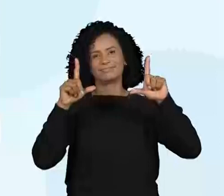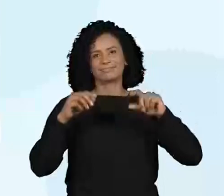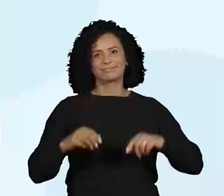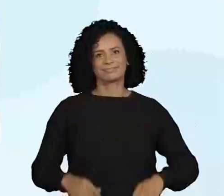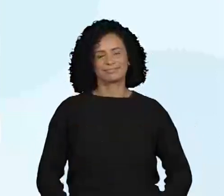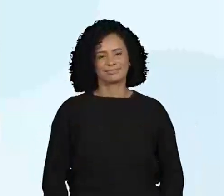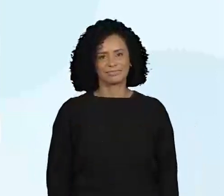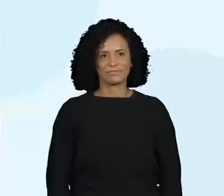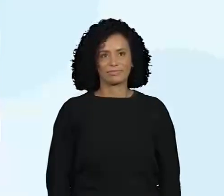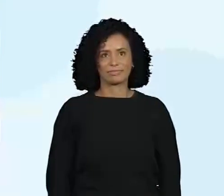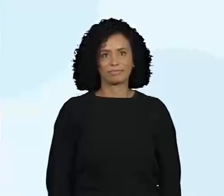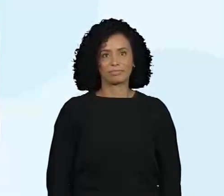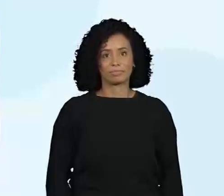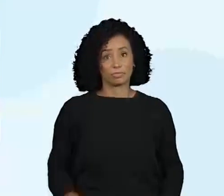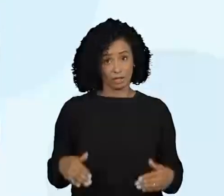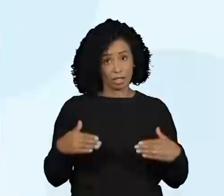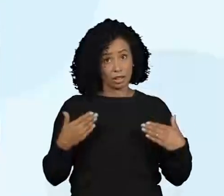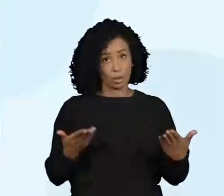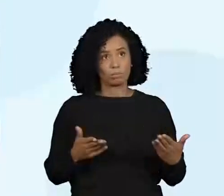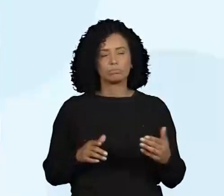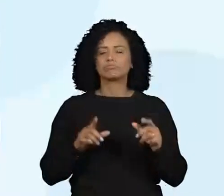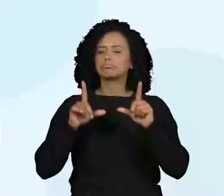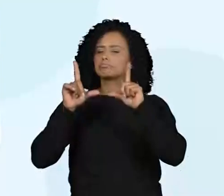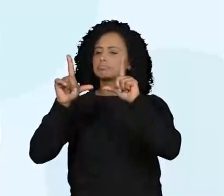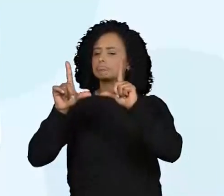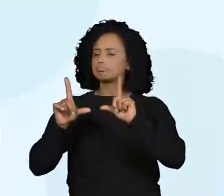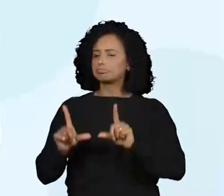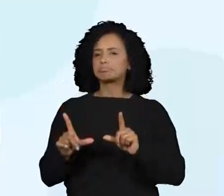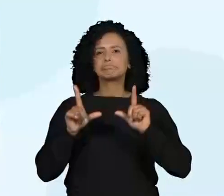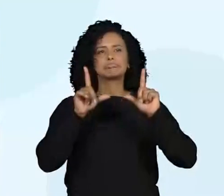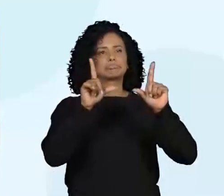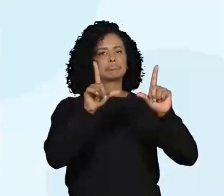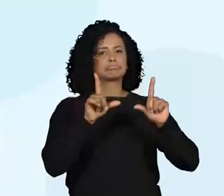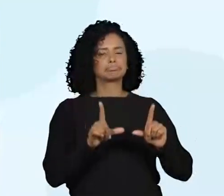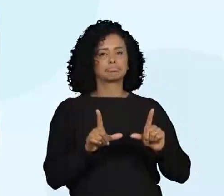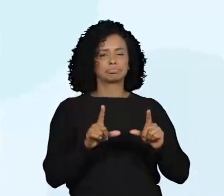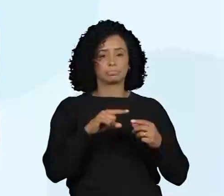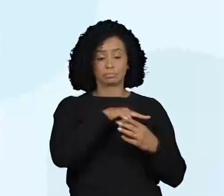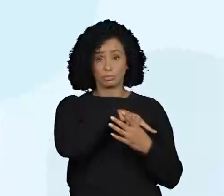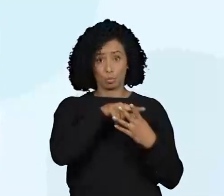Muito bem, temos aí imagens diferentes, 4 imagens.